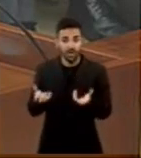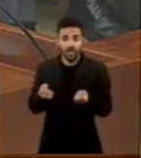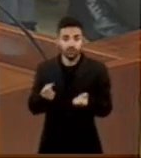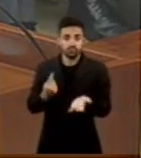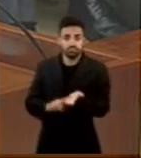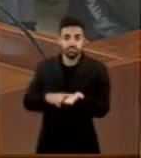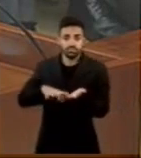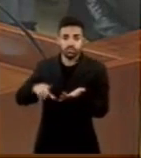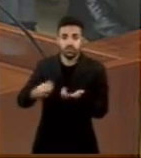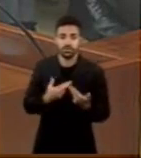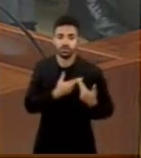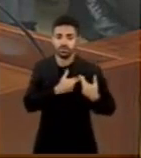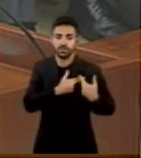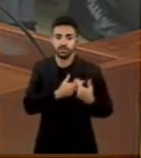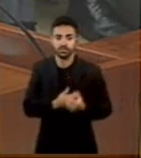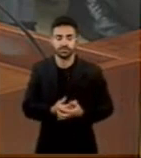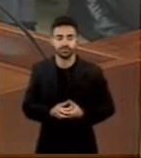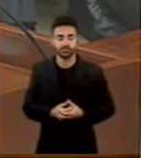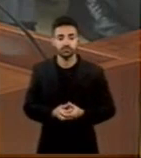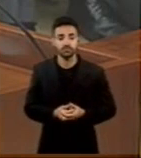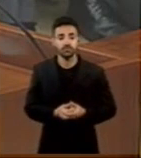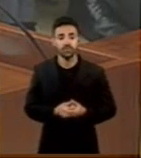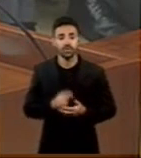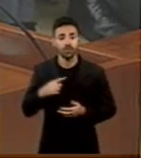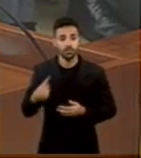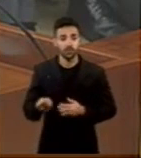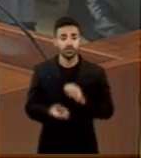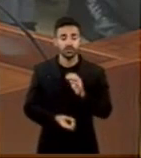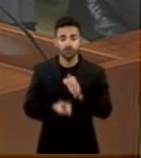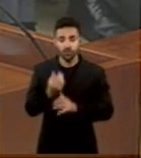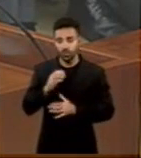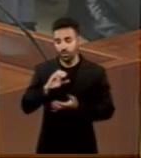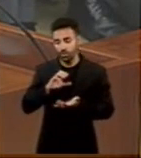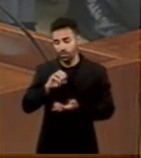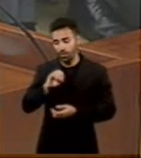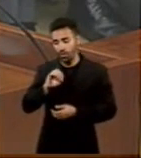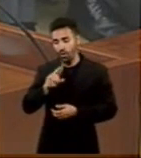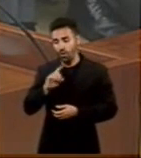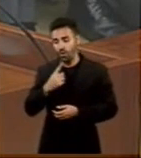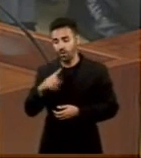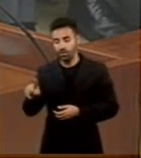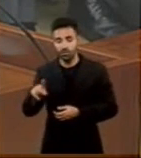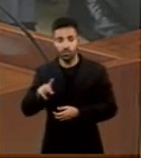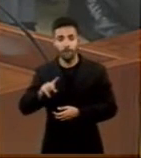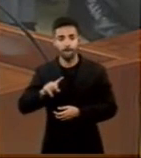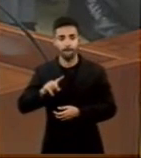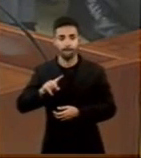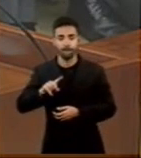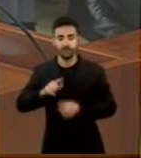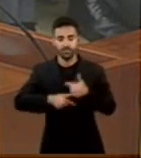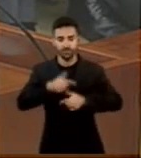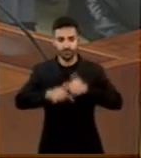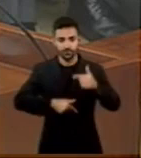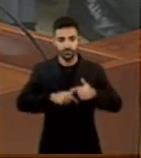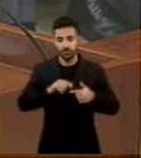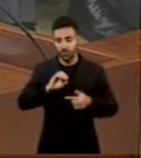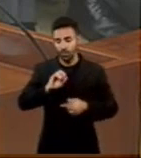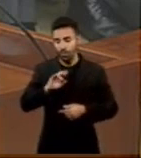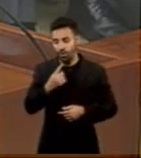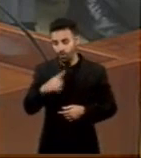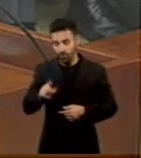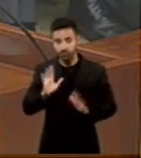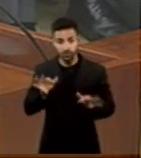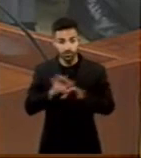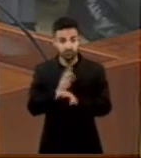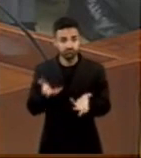senhor ministro, senhor relator, foi criado o chamado órgão gestor de mão de obra. Esse órgão gestor de mão de obra, ele